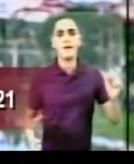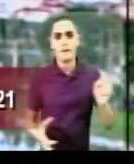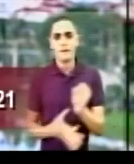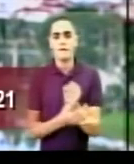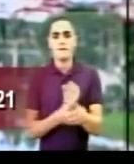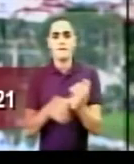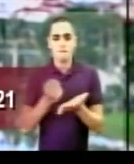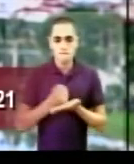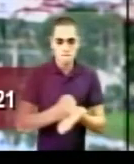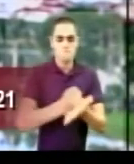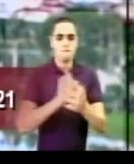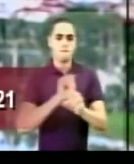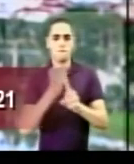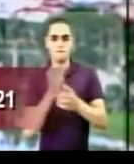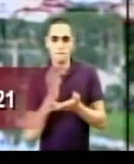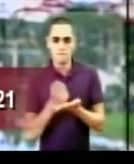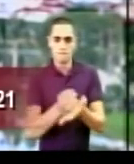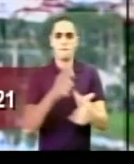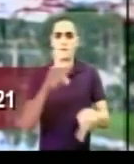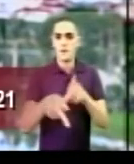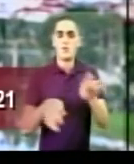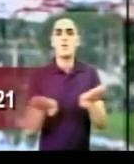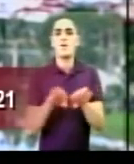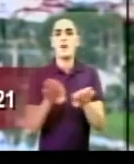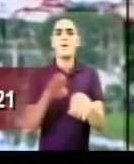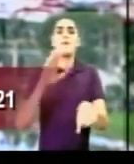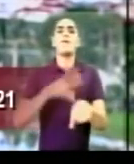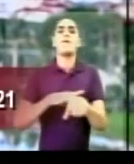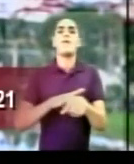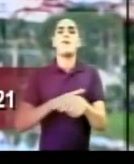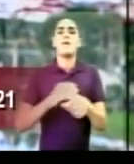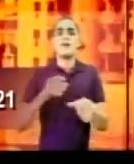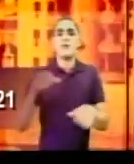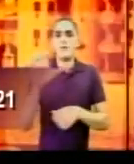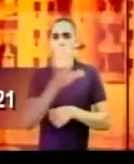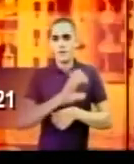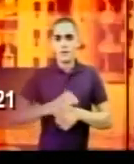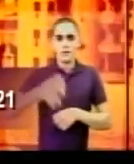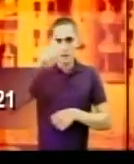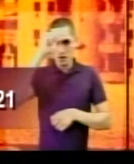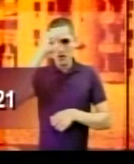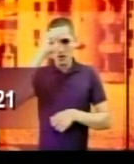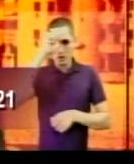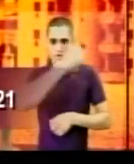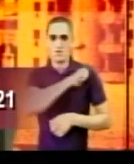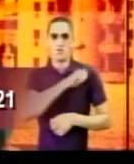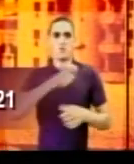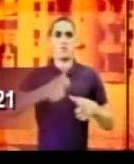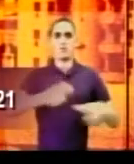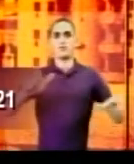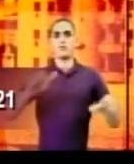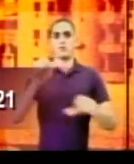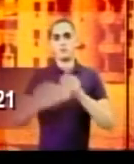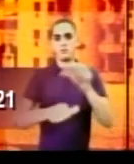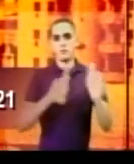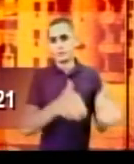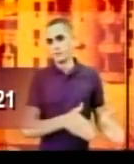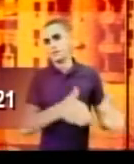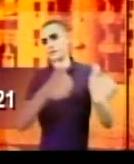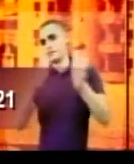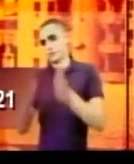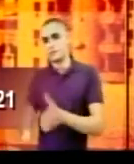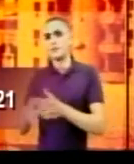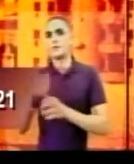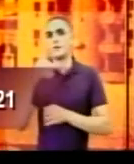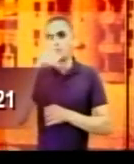população e, ao mesmo tempo, fazer a região avançar de volta para a fase amarela? Olha, Rio Preto, como